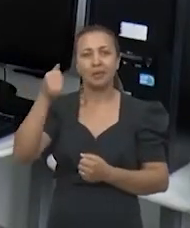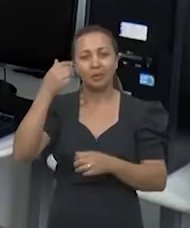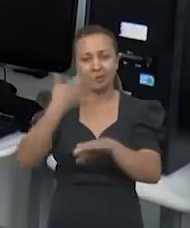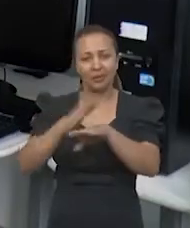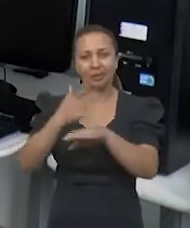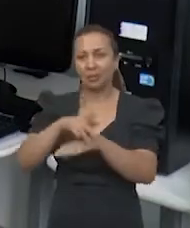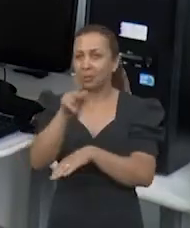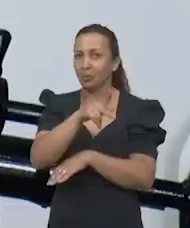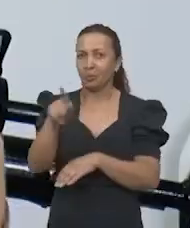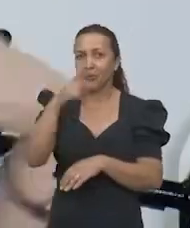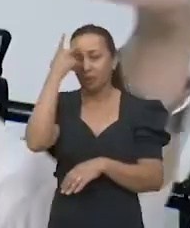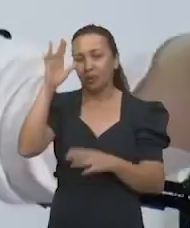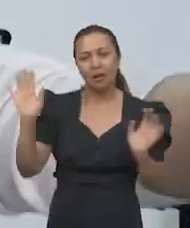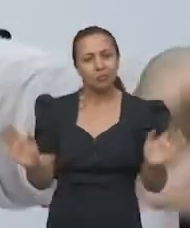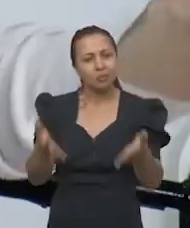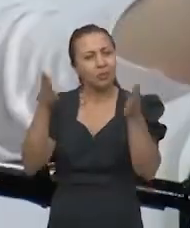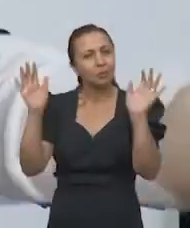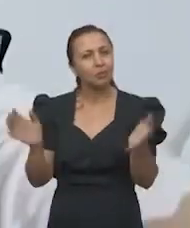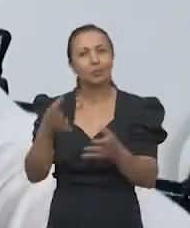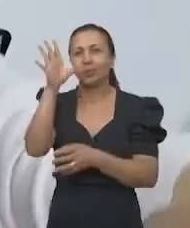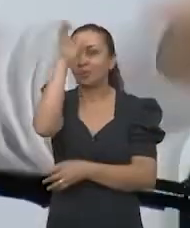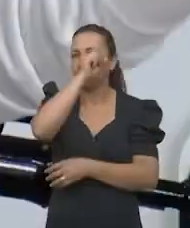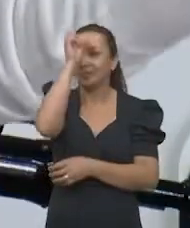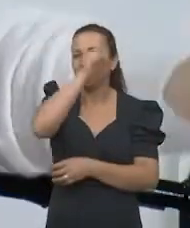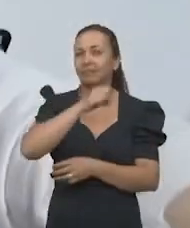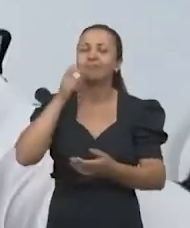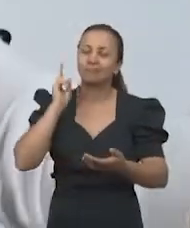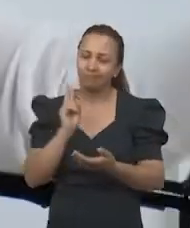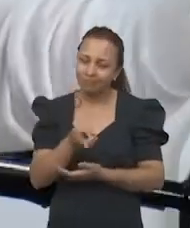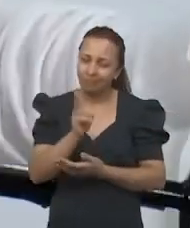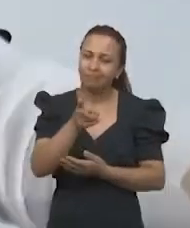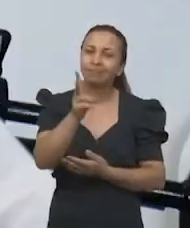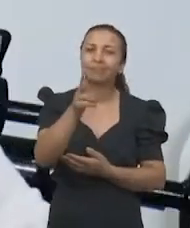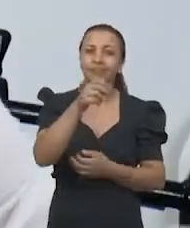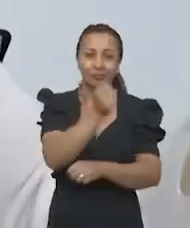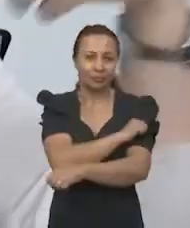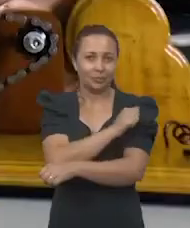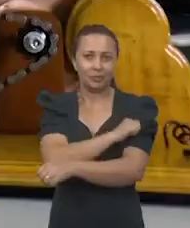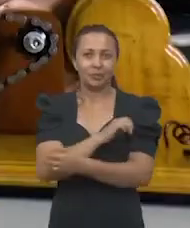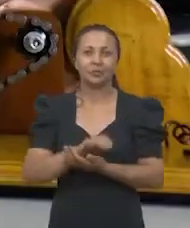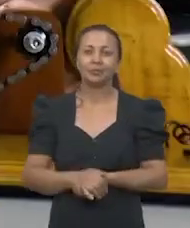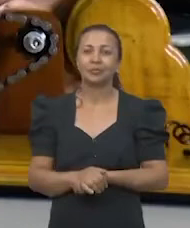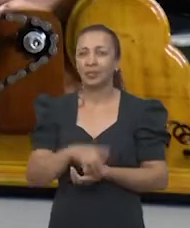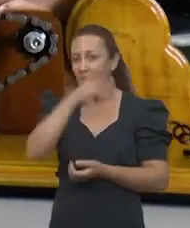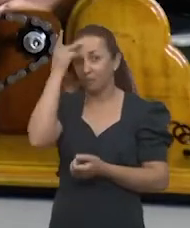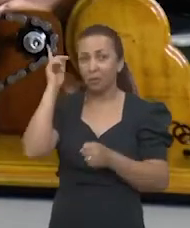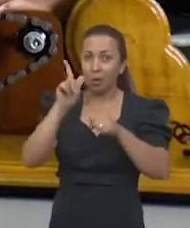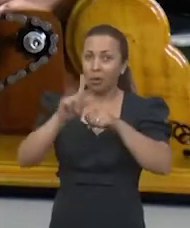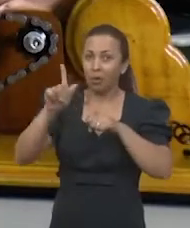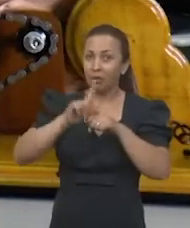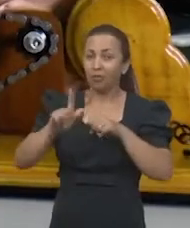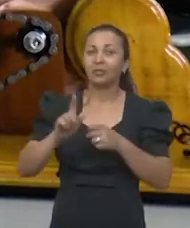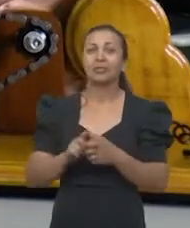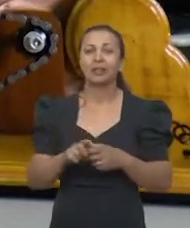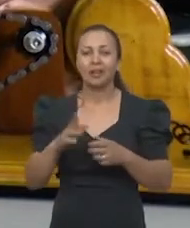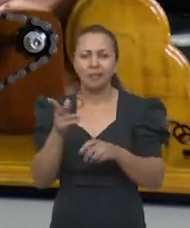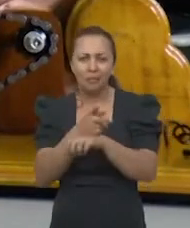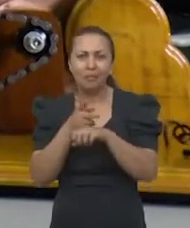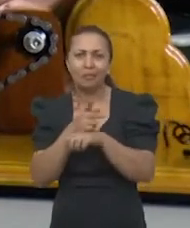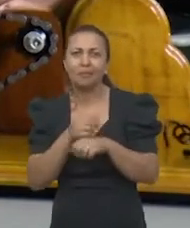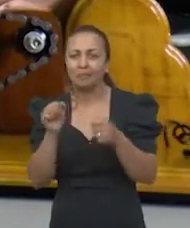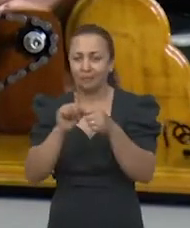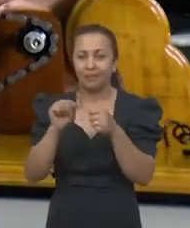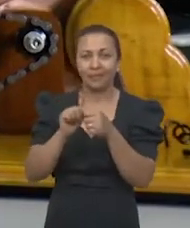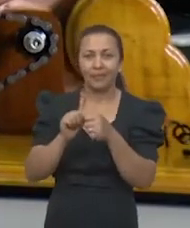capacitação dos professores para que eles promovam um aprendizado efetivo nos alunos. O licenciando, ele é que